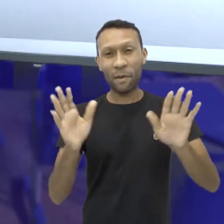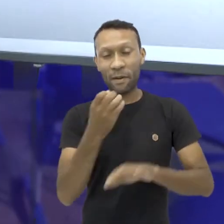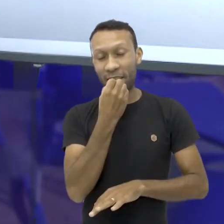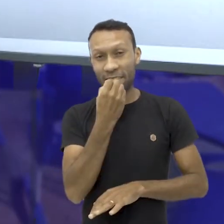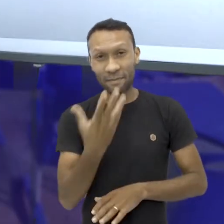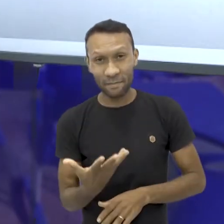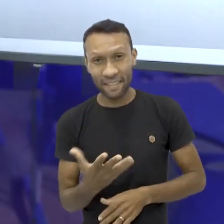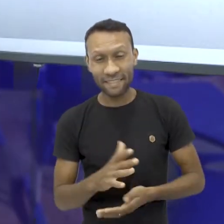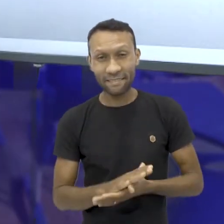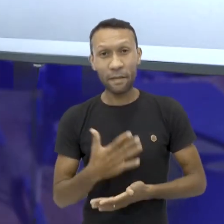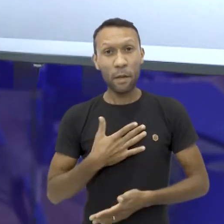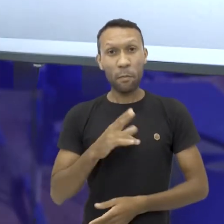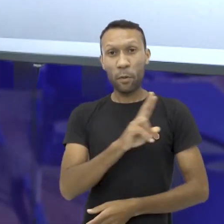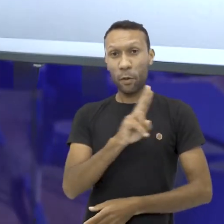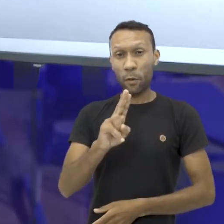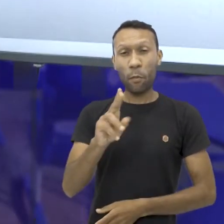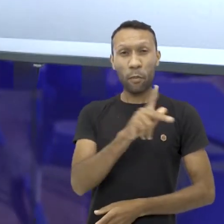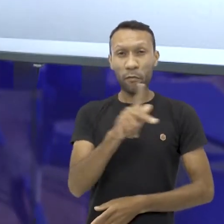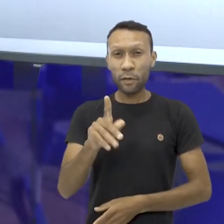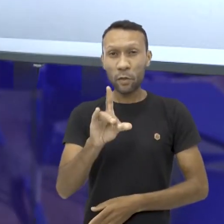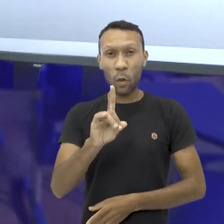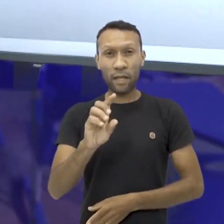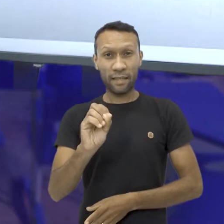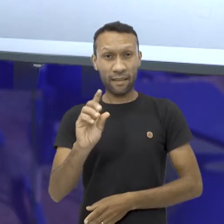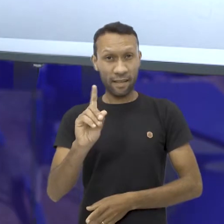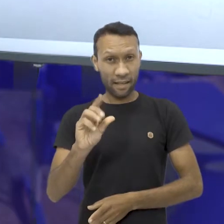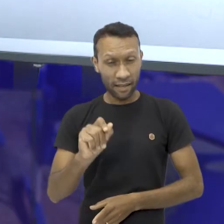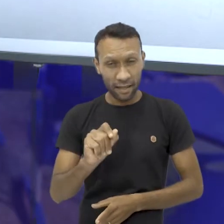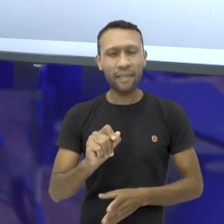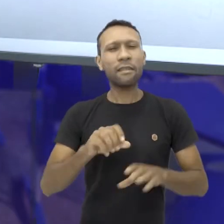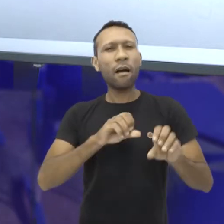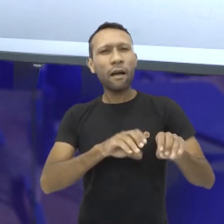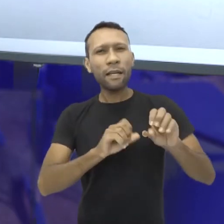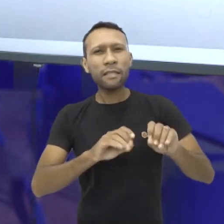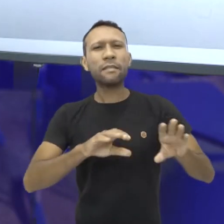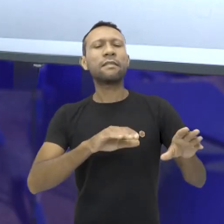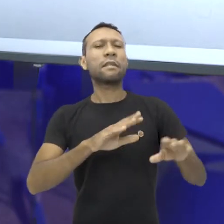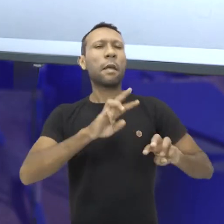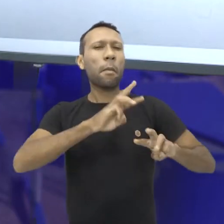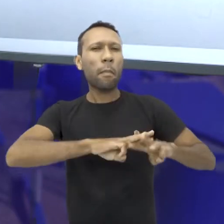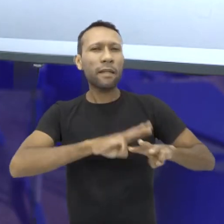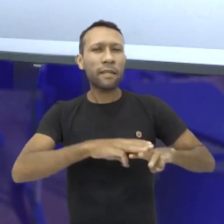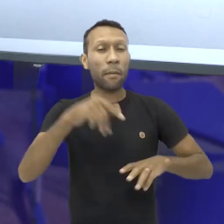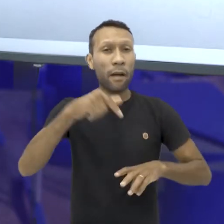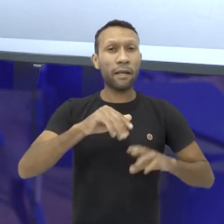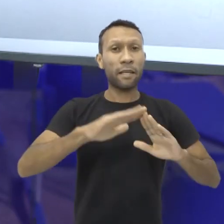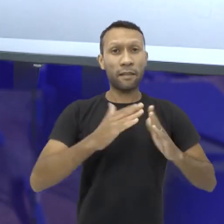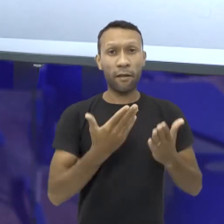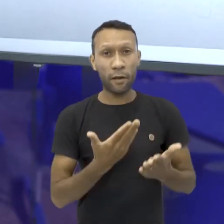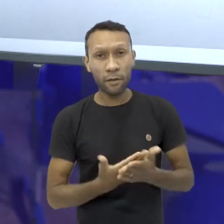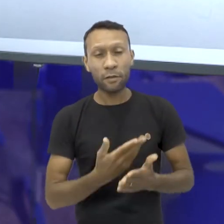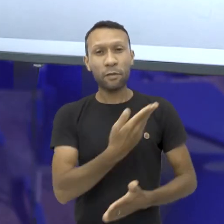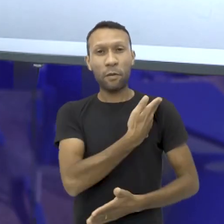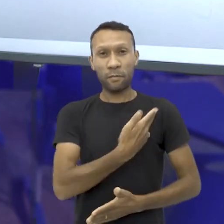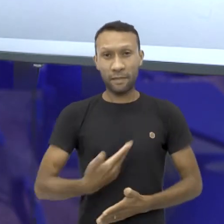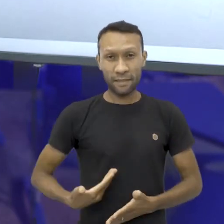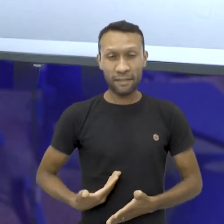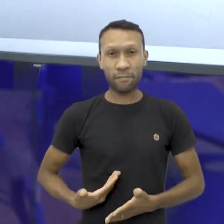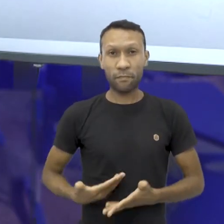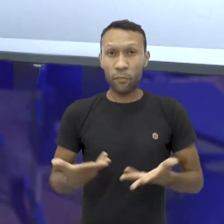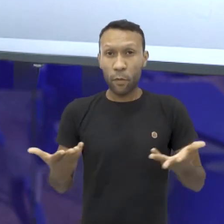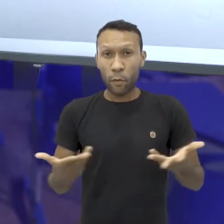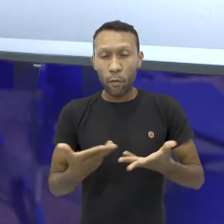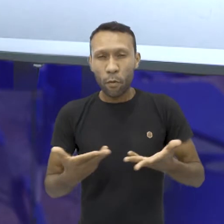Olá, tudo bem? Me chamo professor Danda e leciono matemática na rede pública e privada do nosso município. E no vídeo de